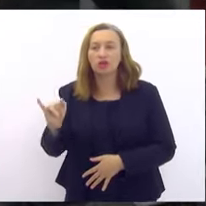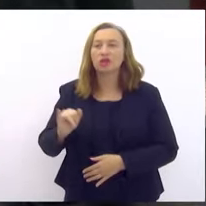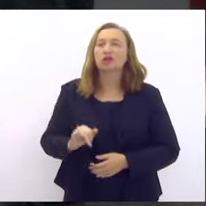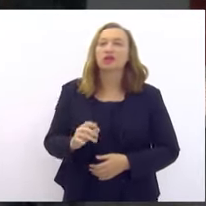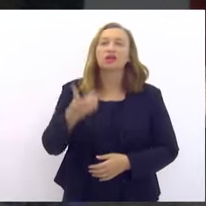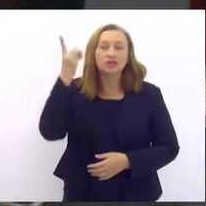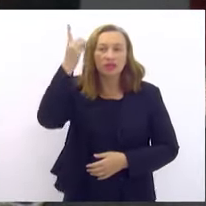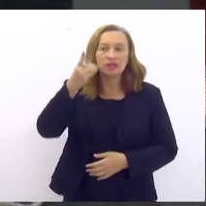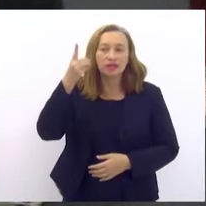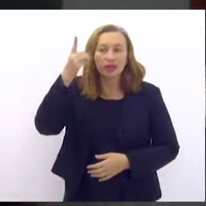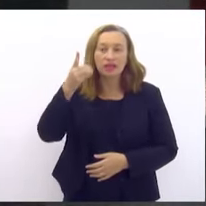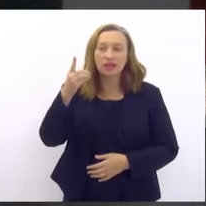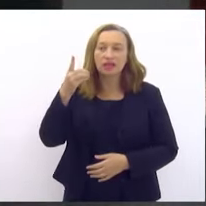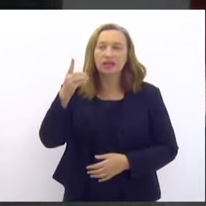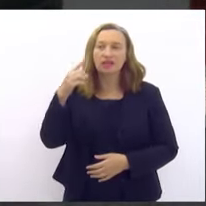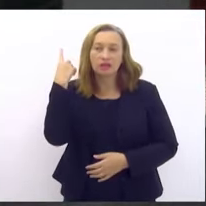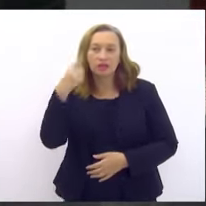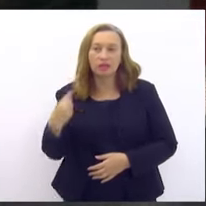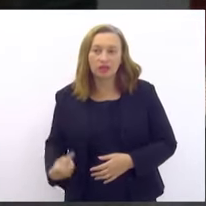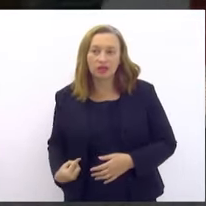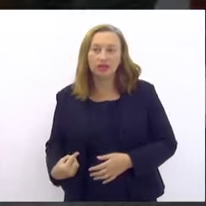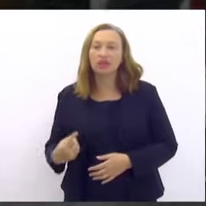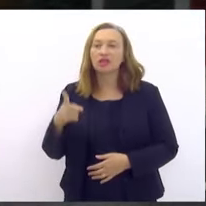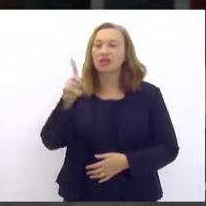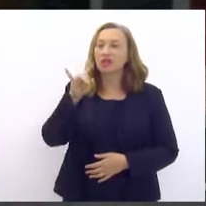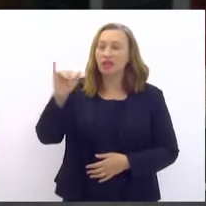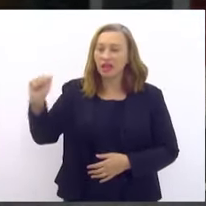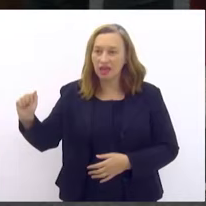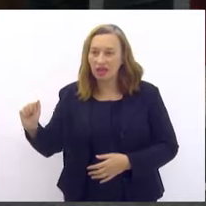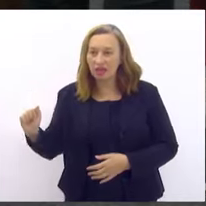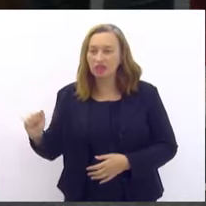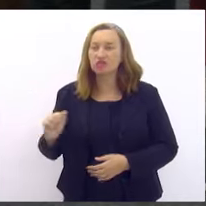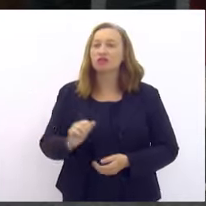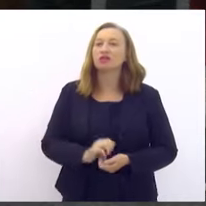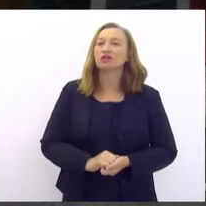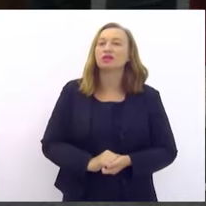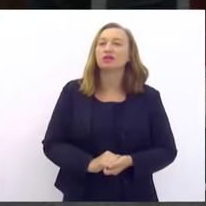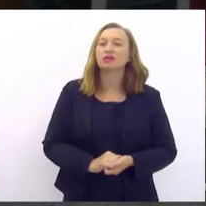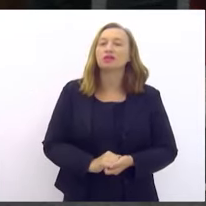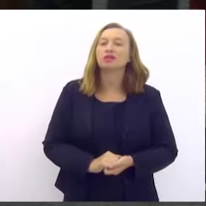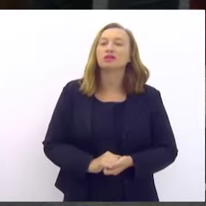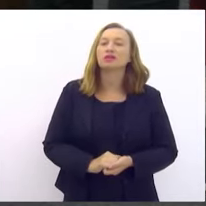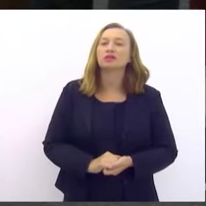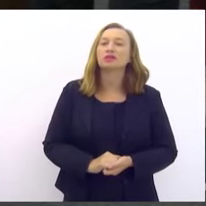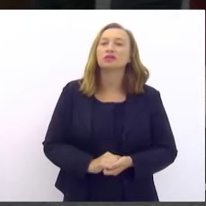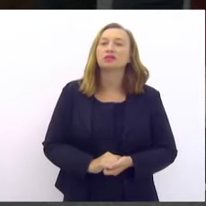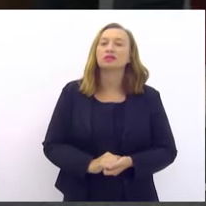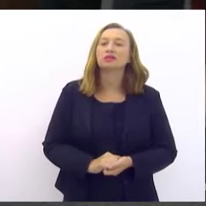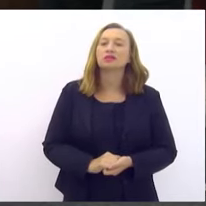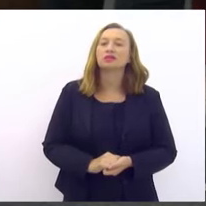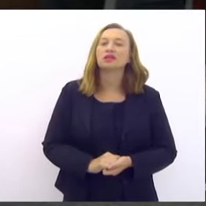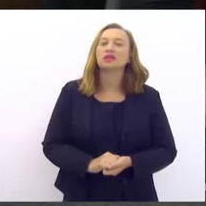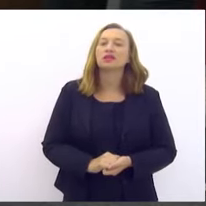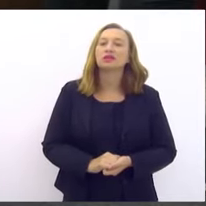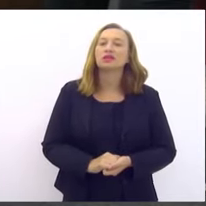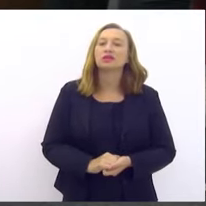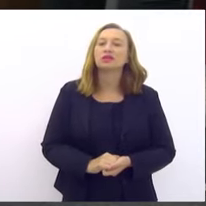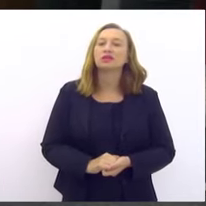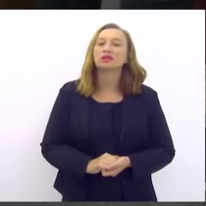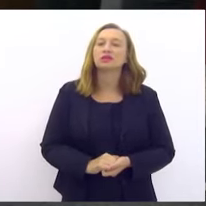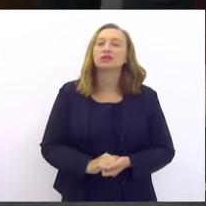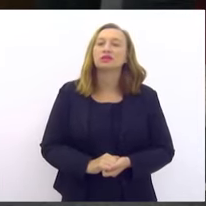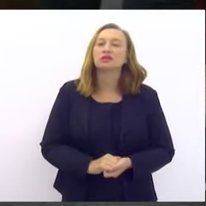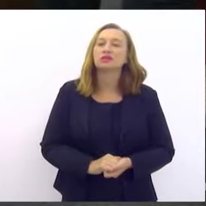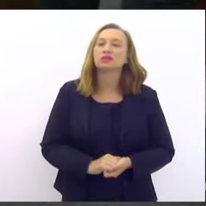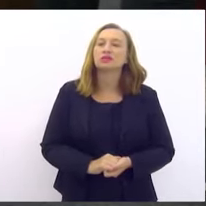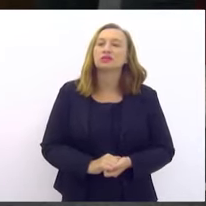deputada Dani balb a deputada Índia e a deputada Ingrid PR deputada índia perdão deputada Índia